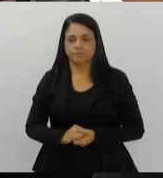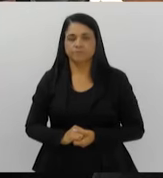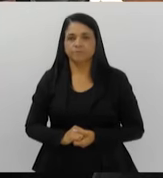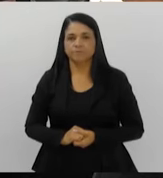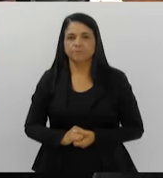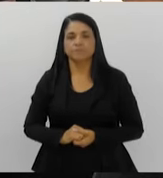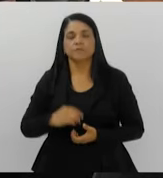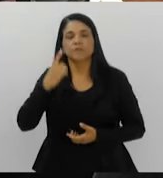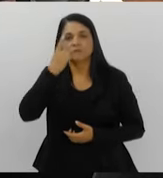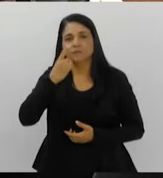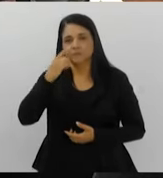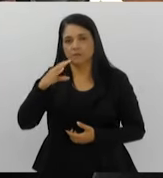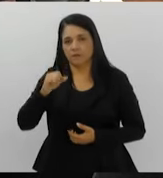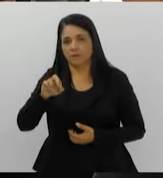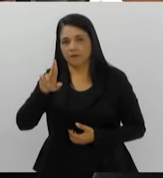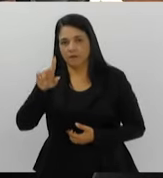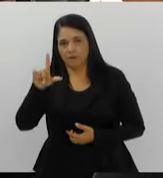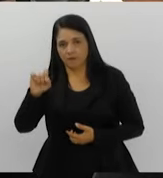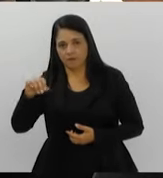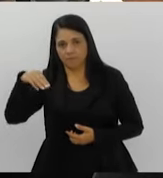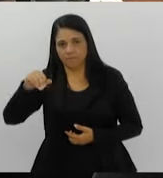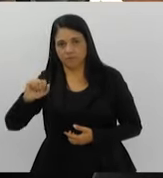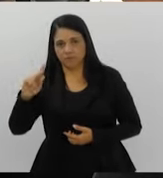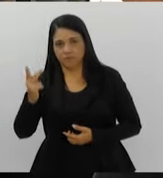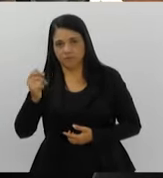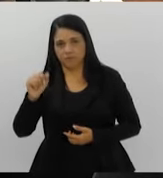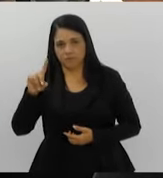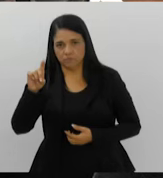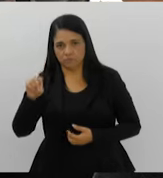Deputada Carla Machado. Pois é, eu